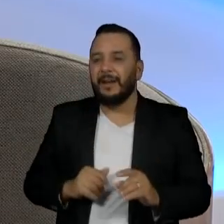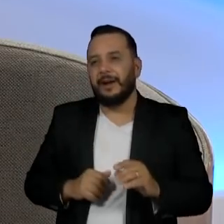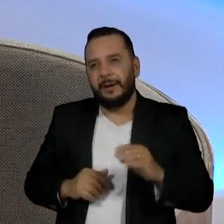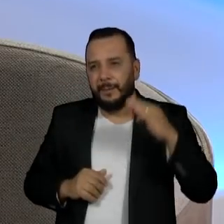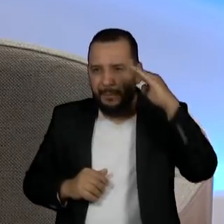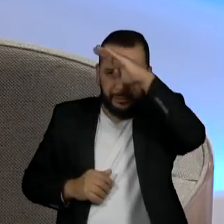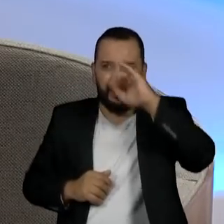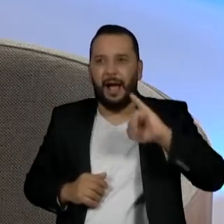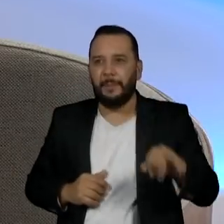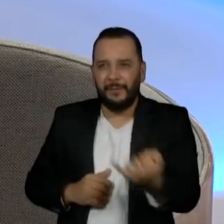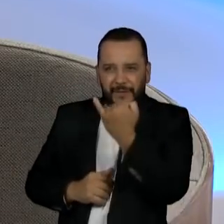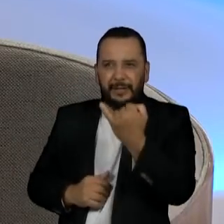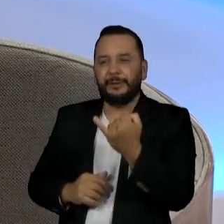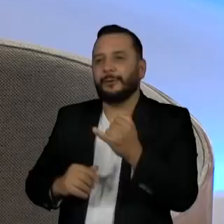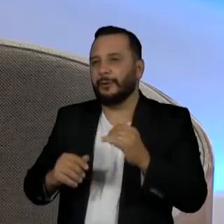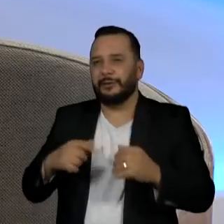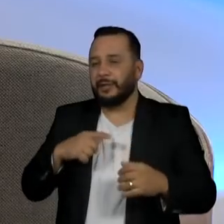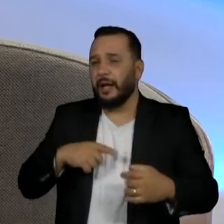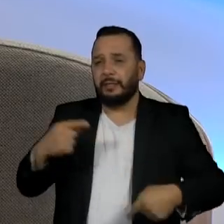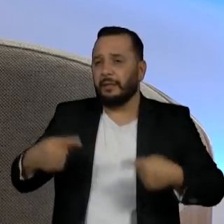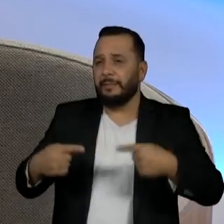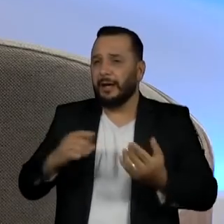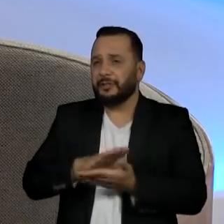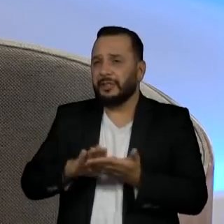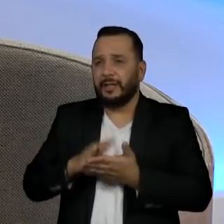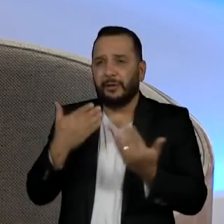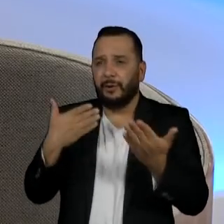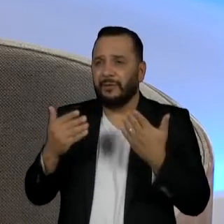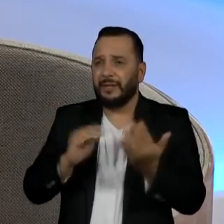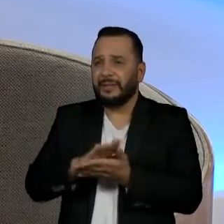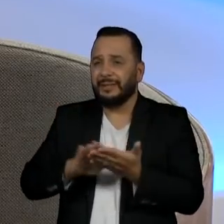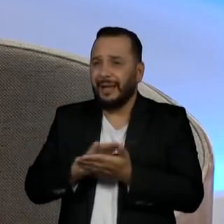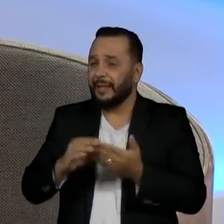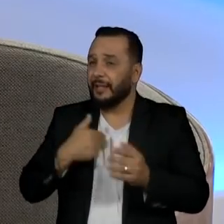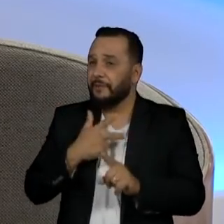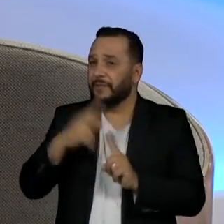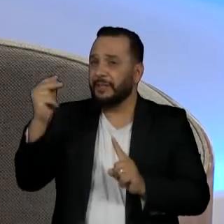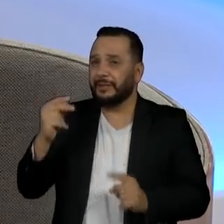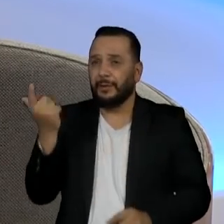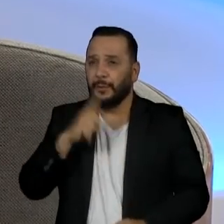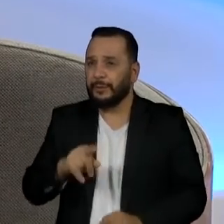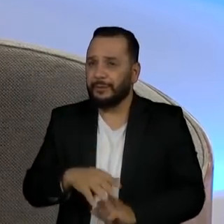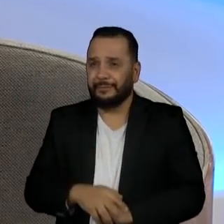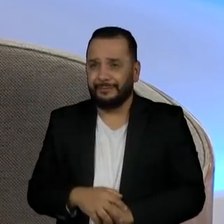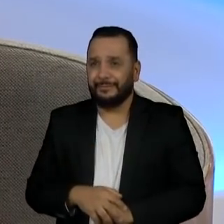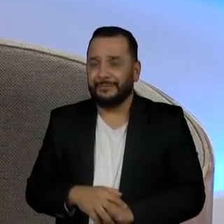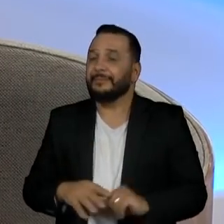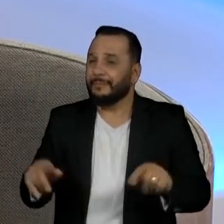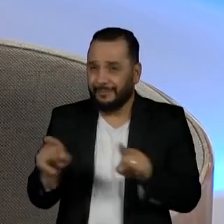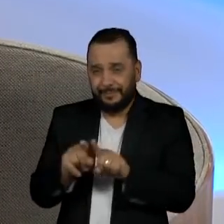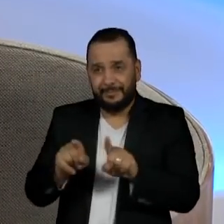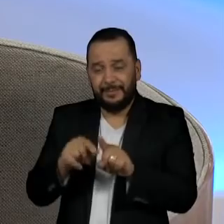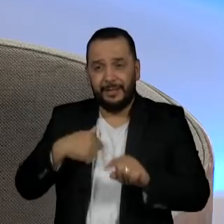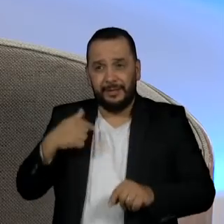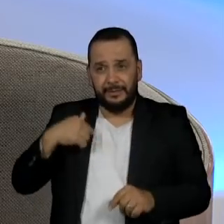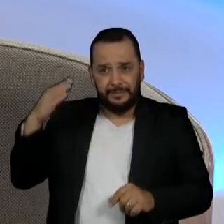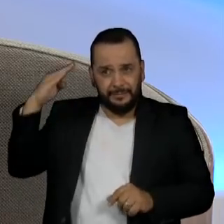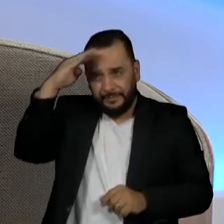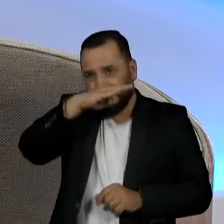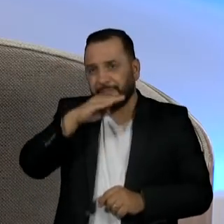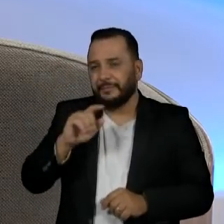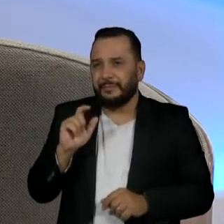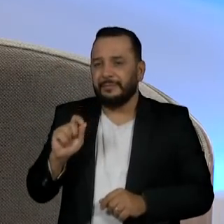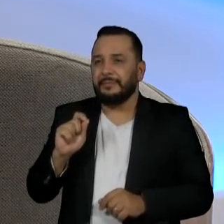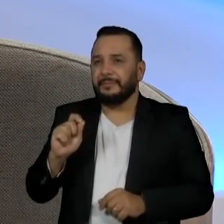fazer uma campanha sem debate, sem diálogo. Jair Bolsonaro também soube trazer uma questão que não é uma questão de somenos